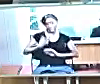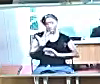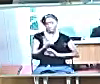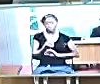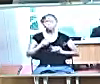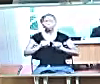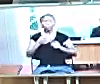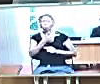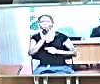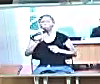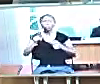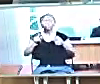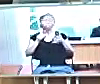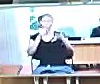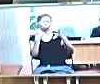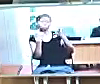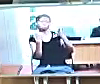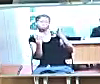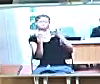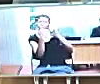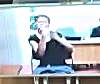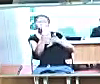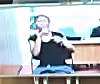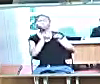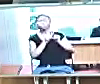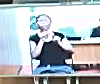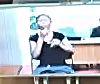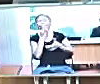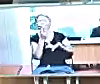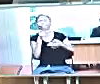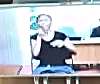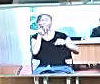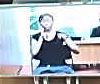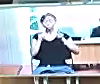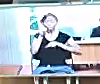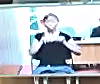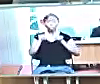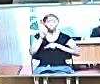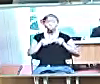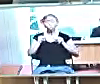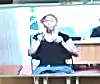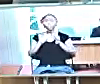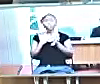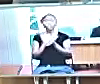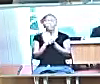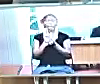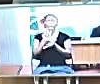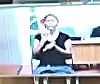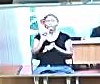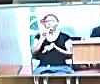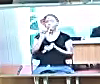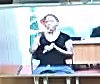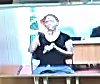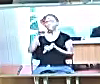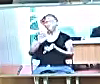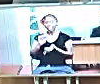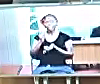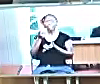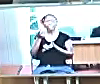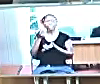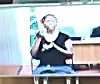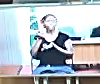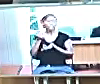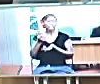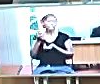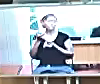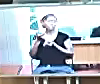outros itens por exemplo a avaliação é de de das agências de rating é que é um impulso